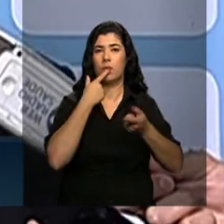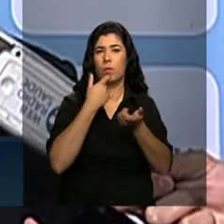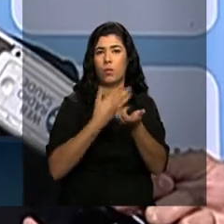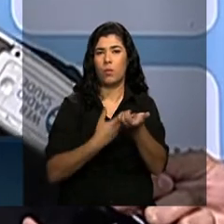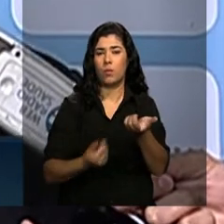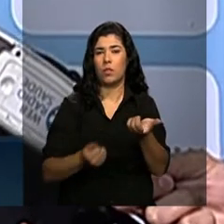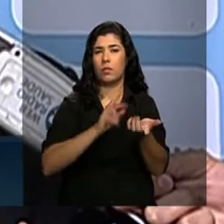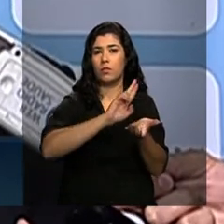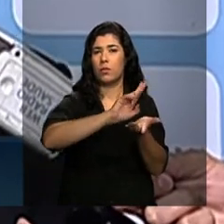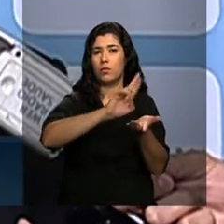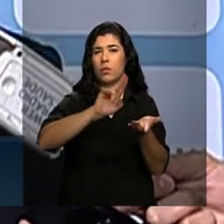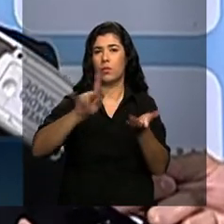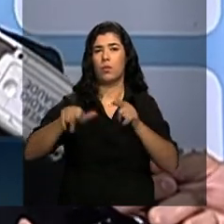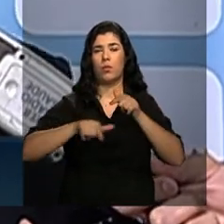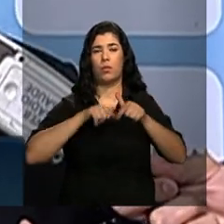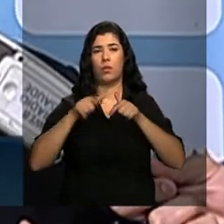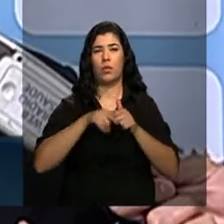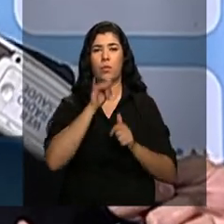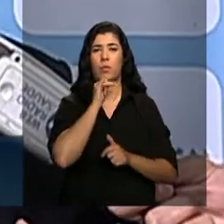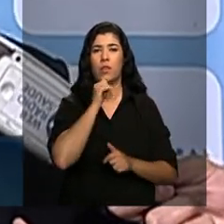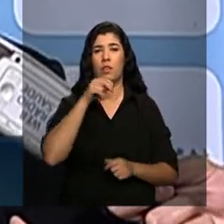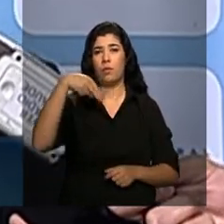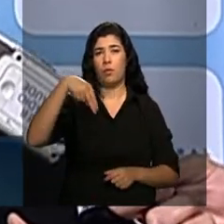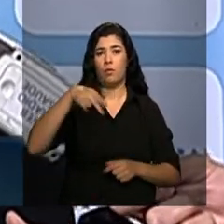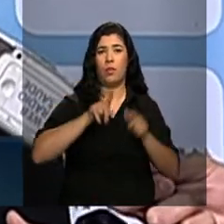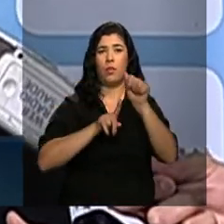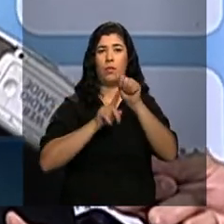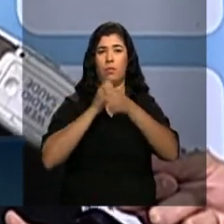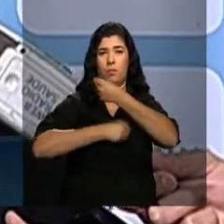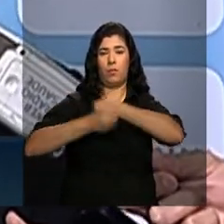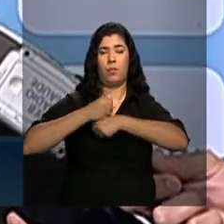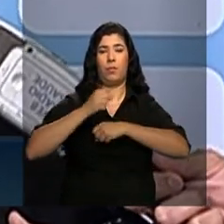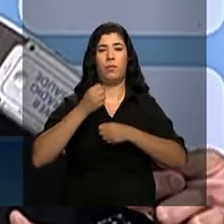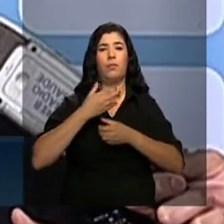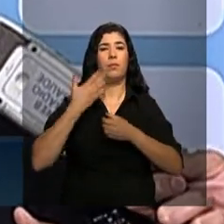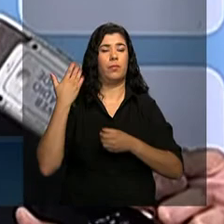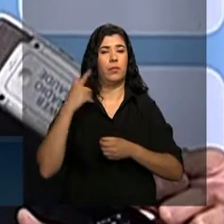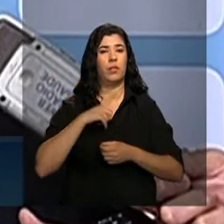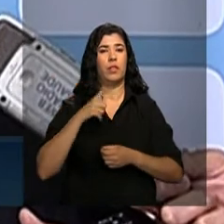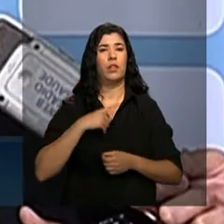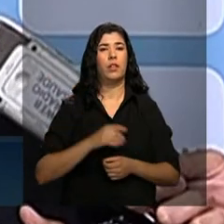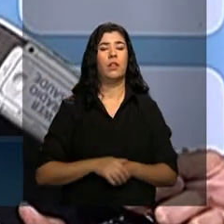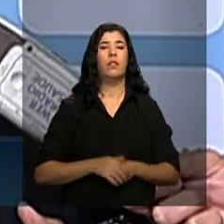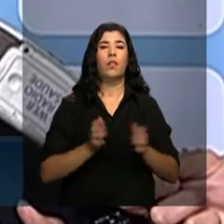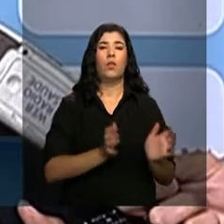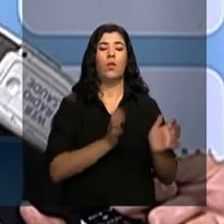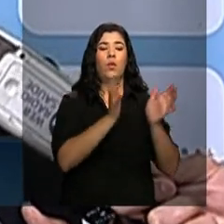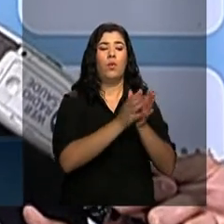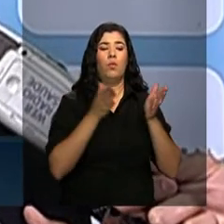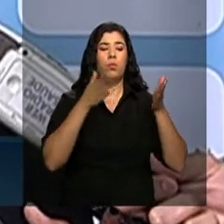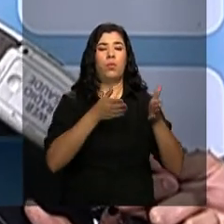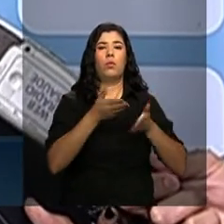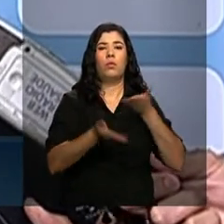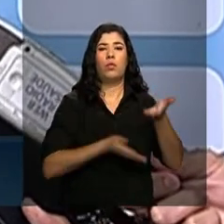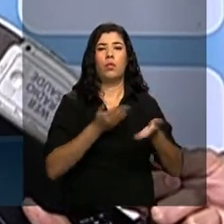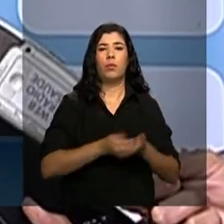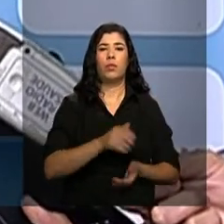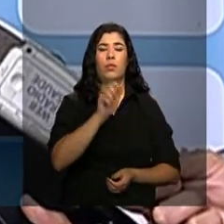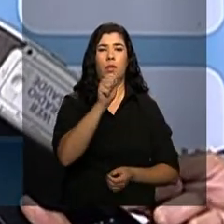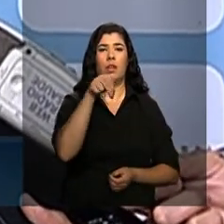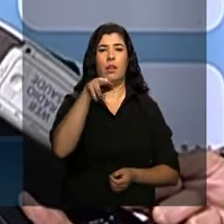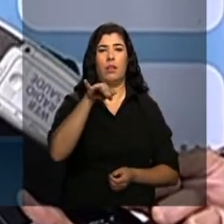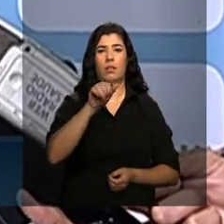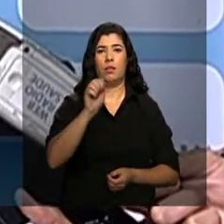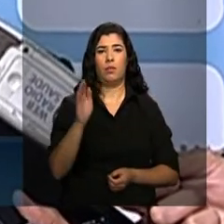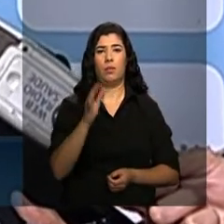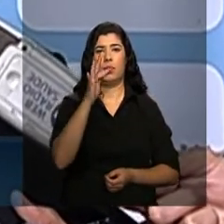para todas as funcionalidades. Em novembro do ano passado, nós já tínhamos lançado o módulo para anemia falciforme, fundamental para poder